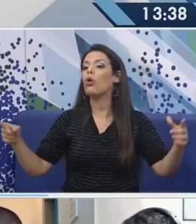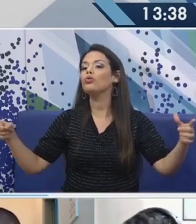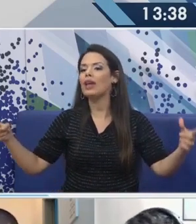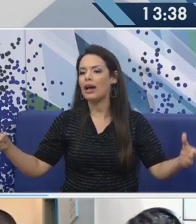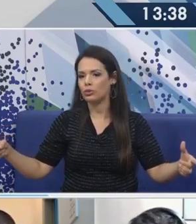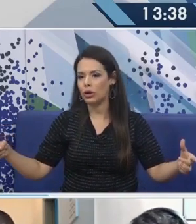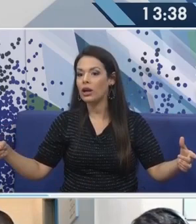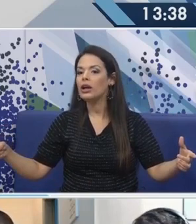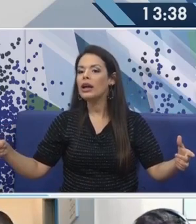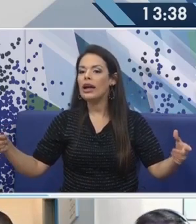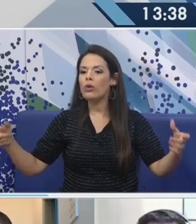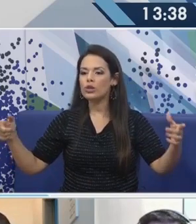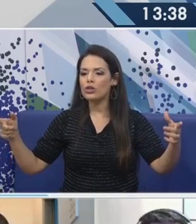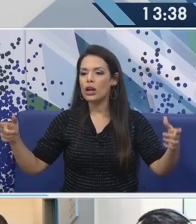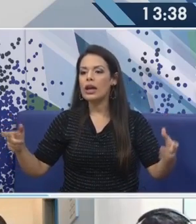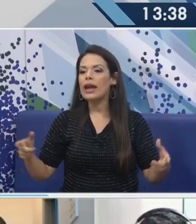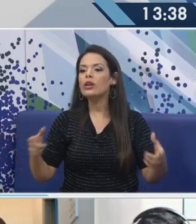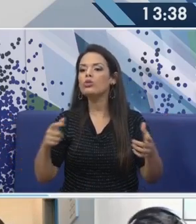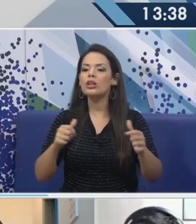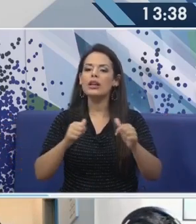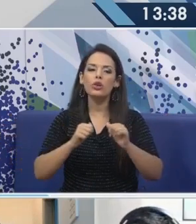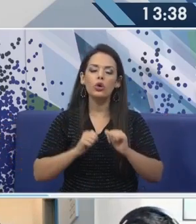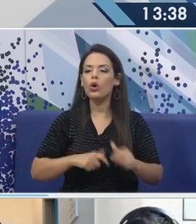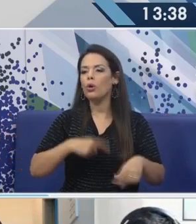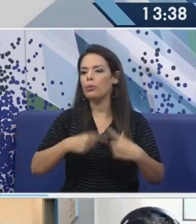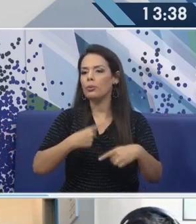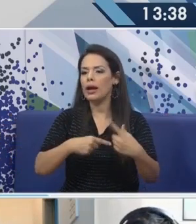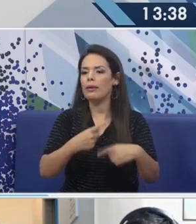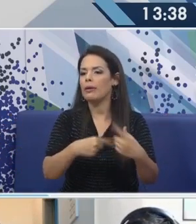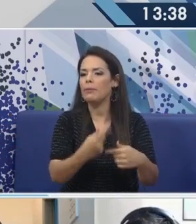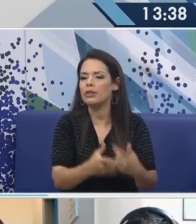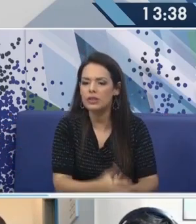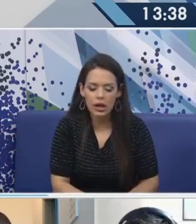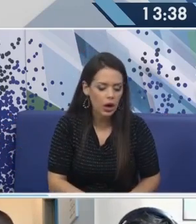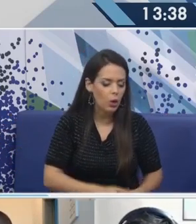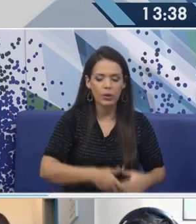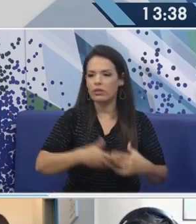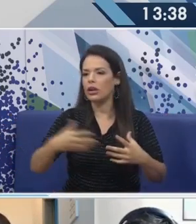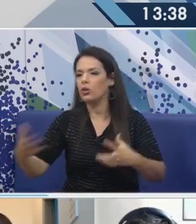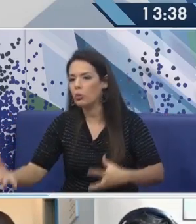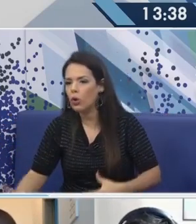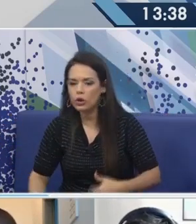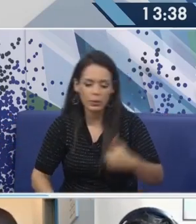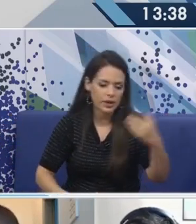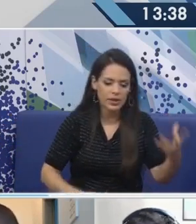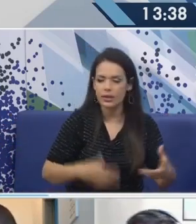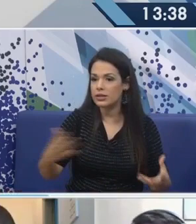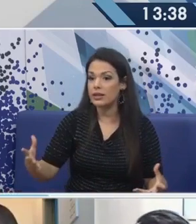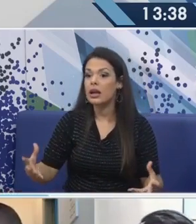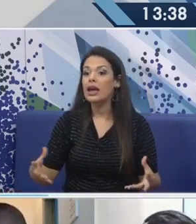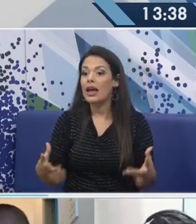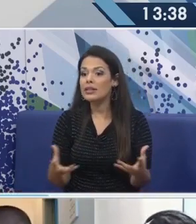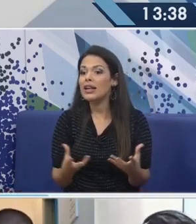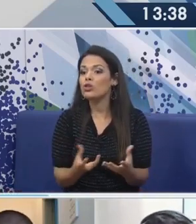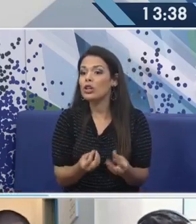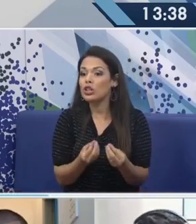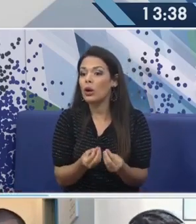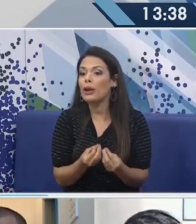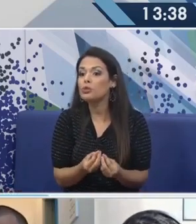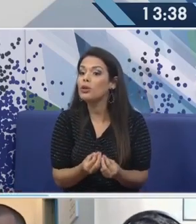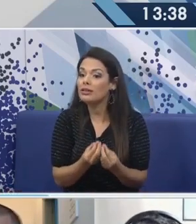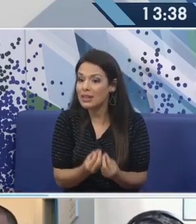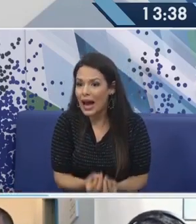causada por contato, né? Ou seja, ele não se lesionou por uma repetição, ou porque treinou muito, ou porque etc, etc. Ele se